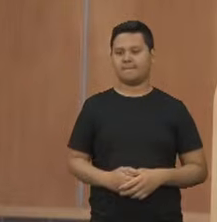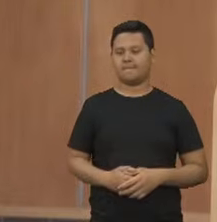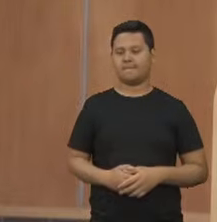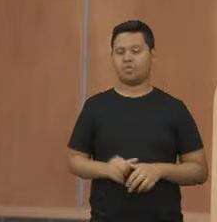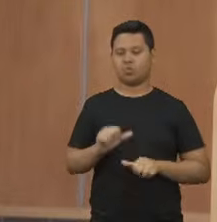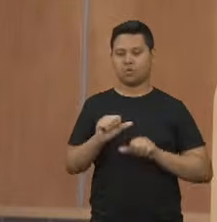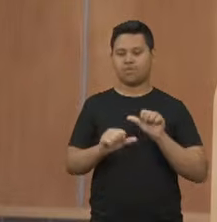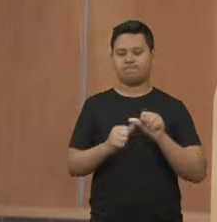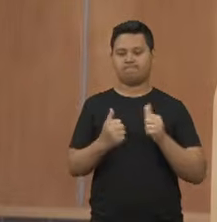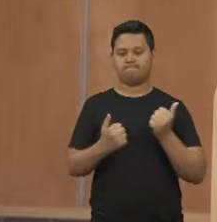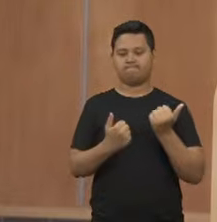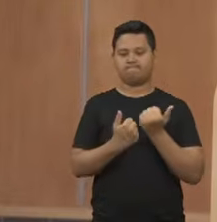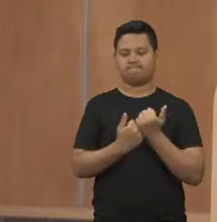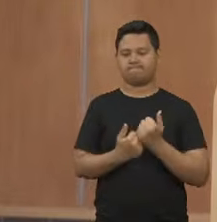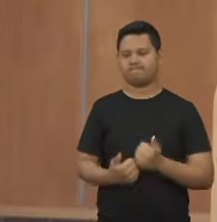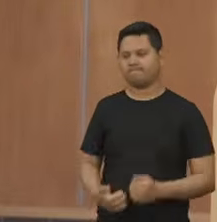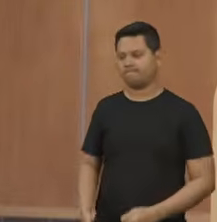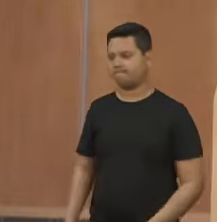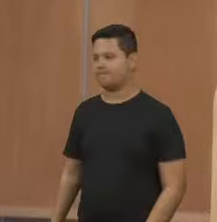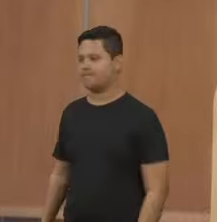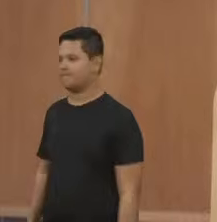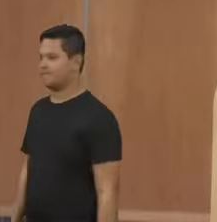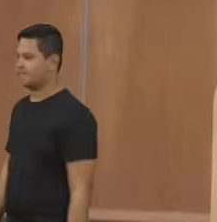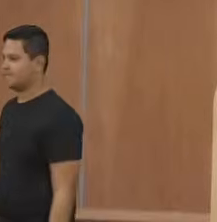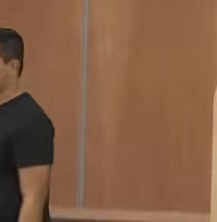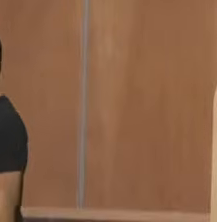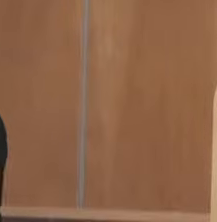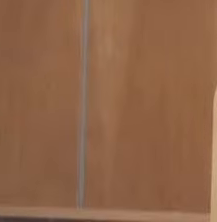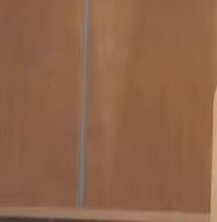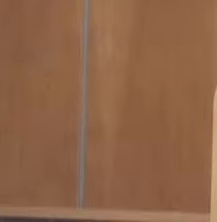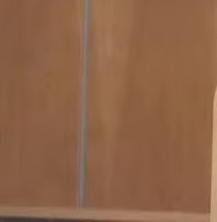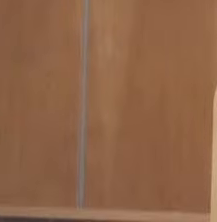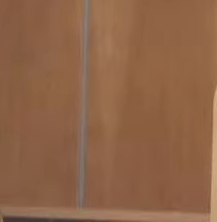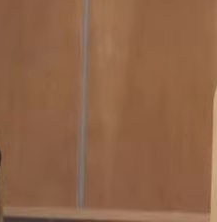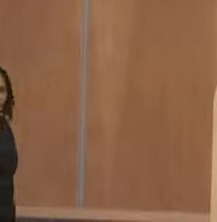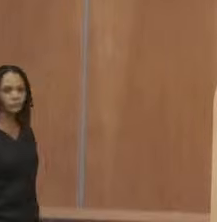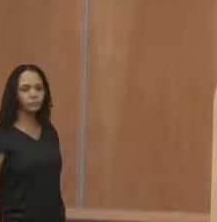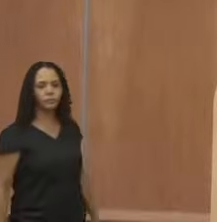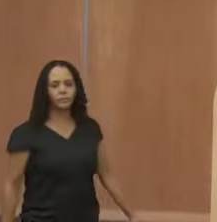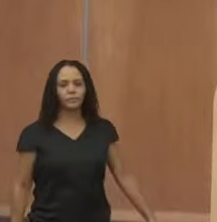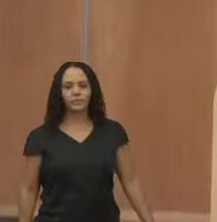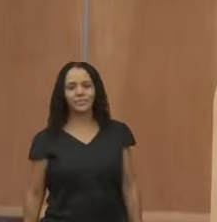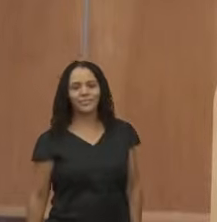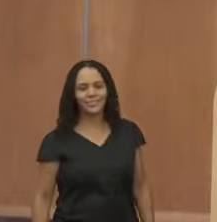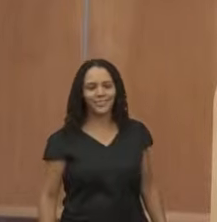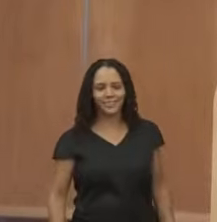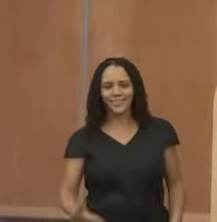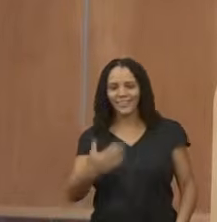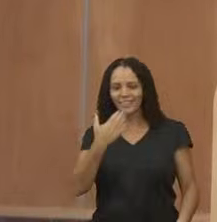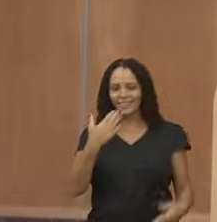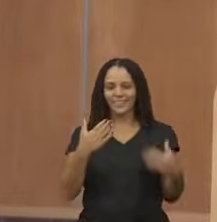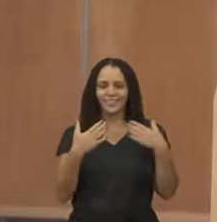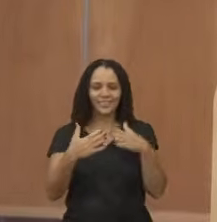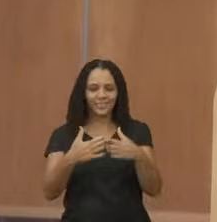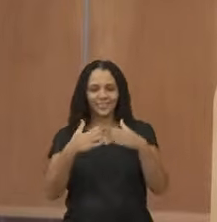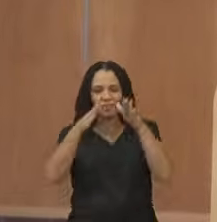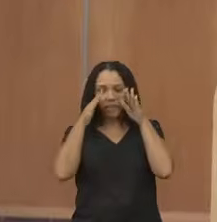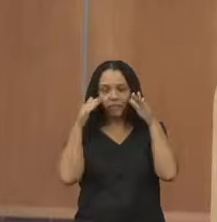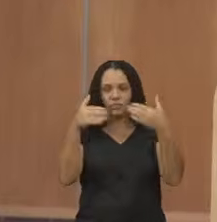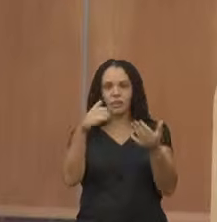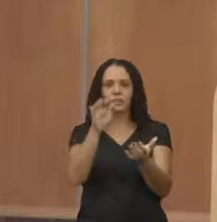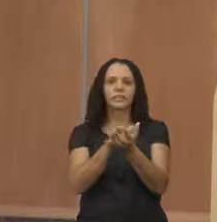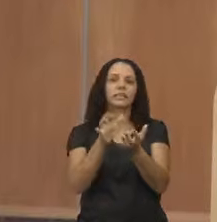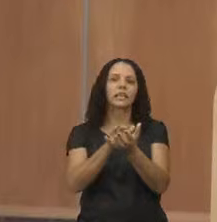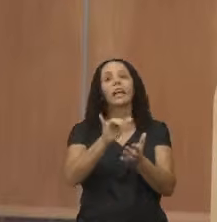Então, peço para eles, de favor, olha para a cidade de Jacareí, olha para o povo mais carente.